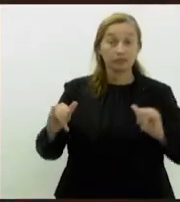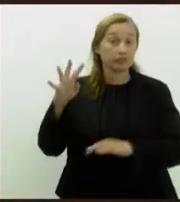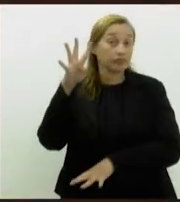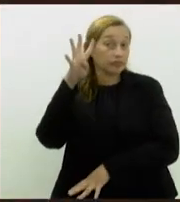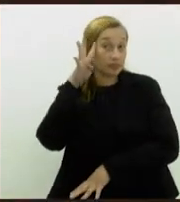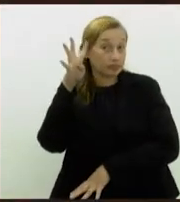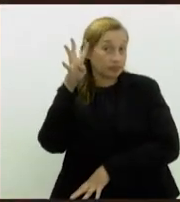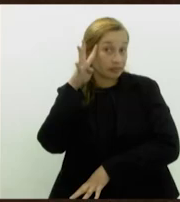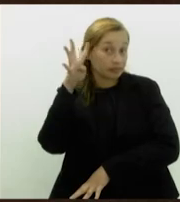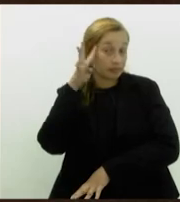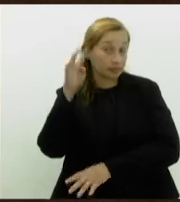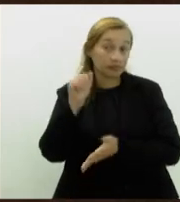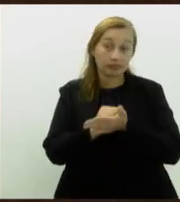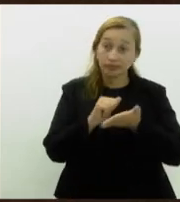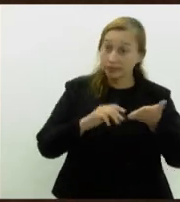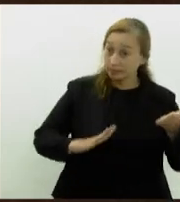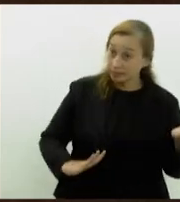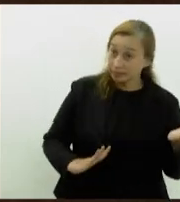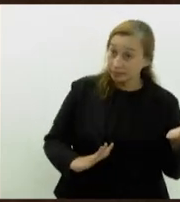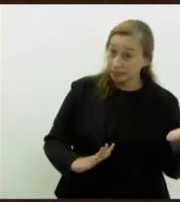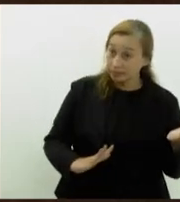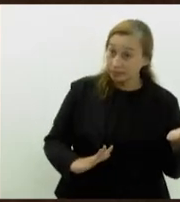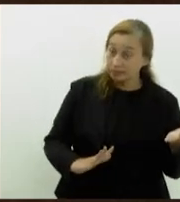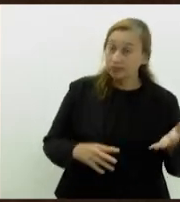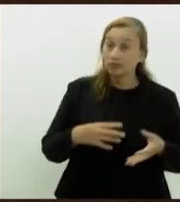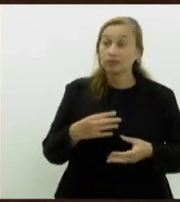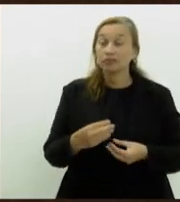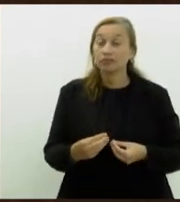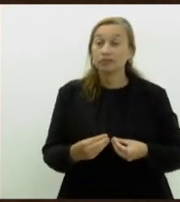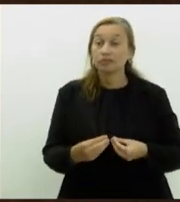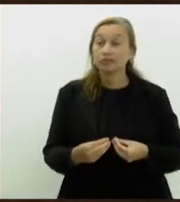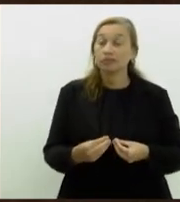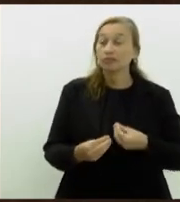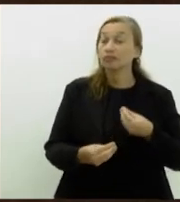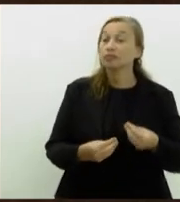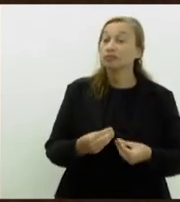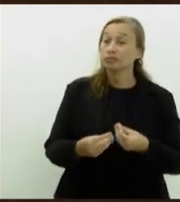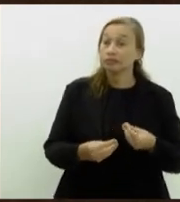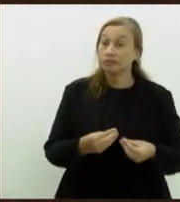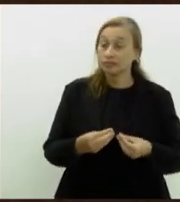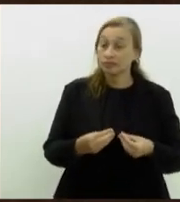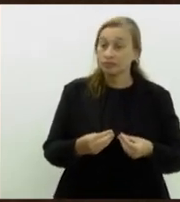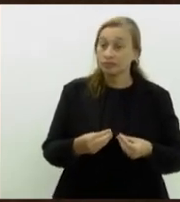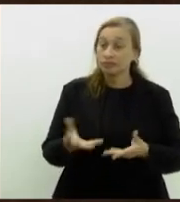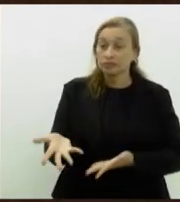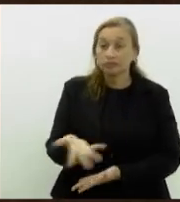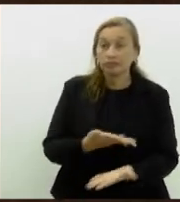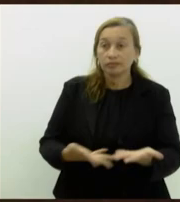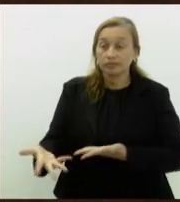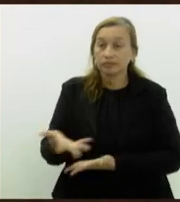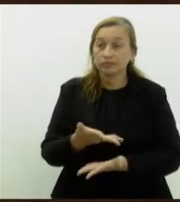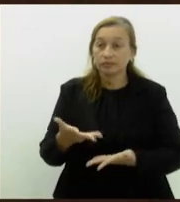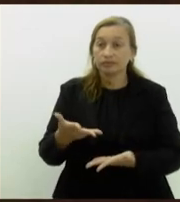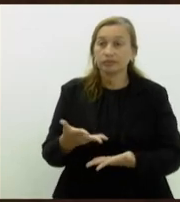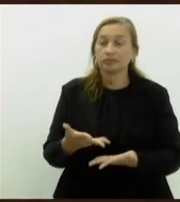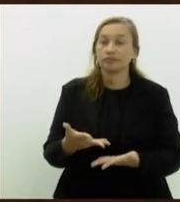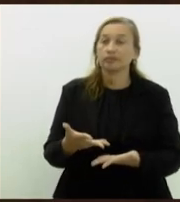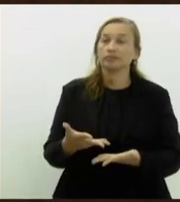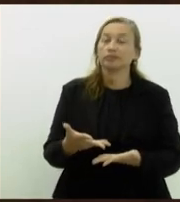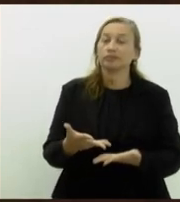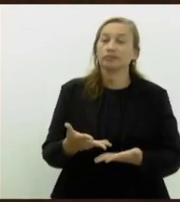das quartas-feiras, de congraçamento entre os deputados, criando um clima